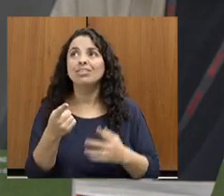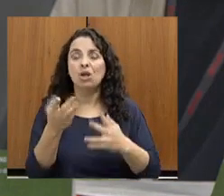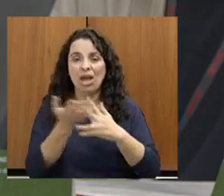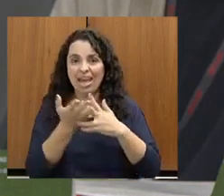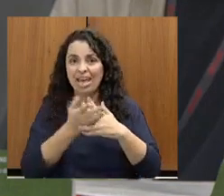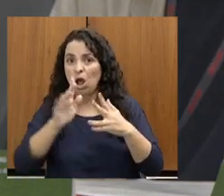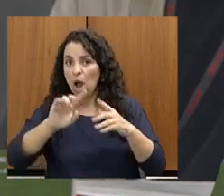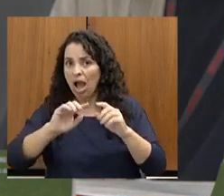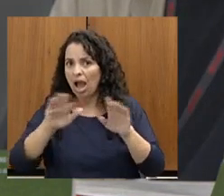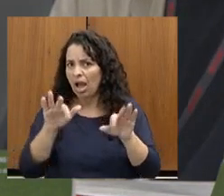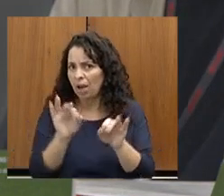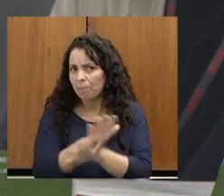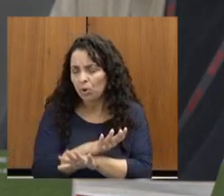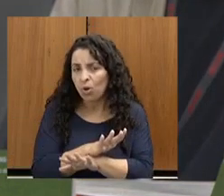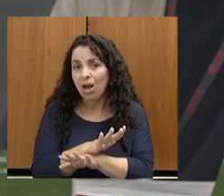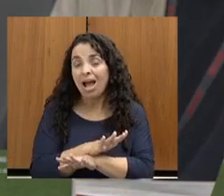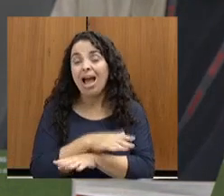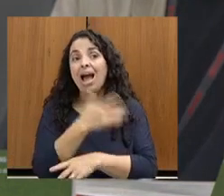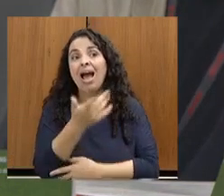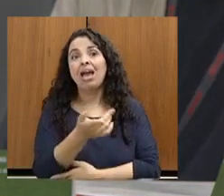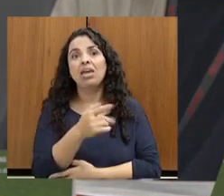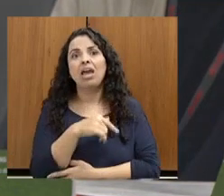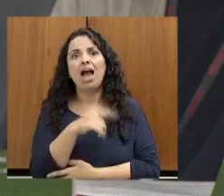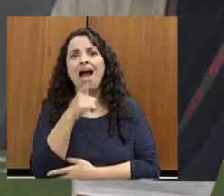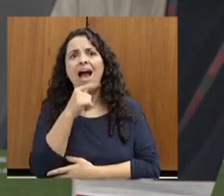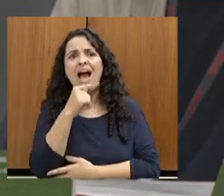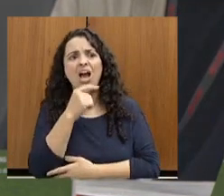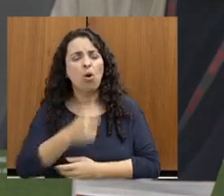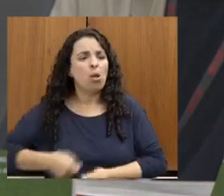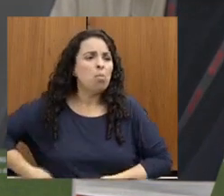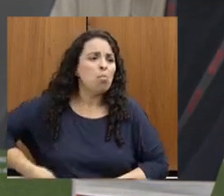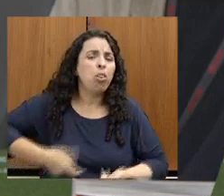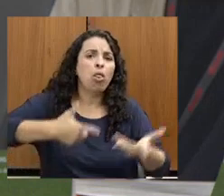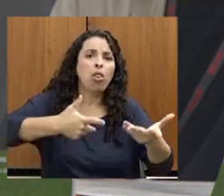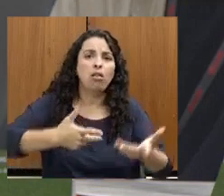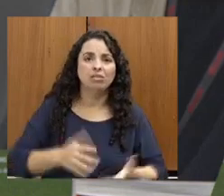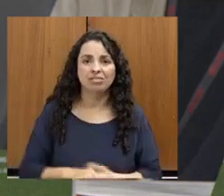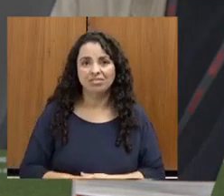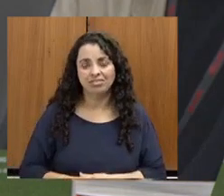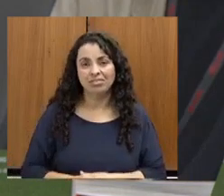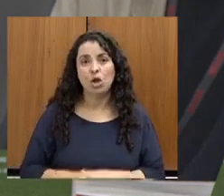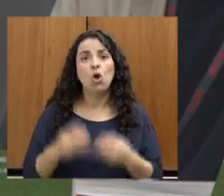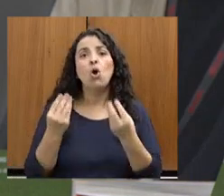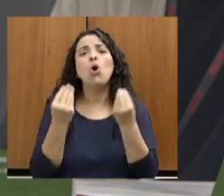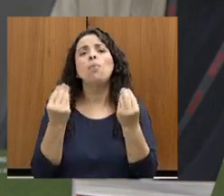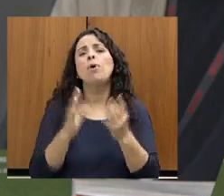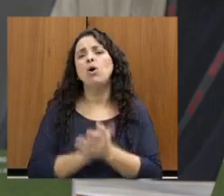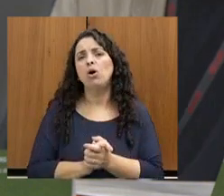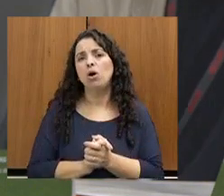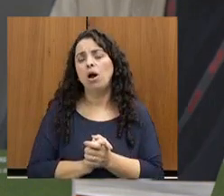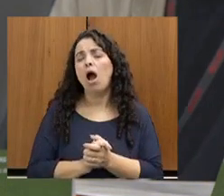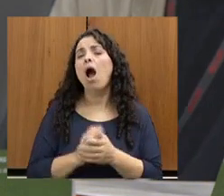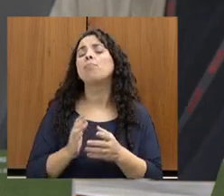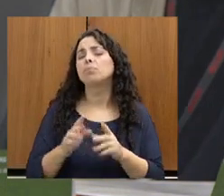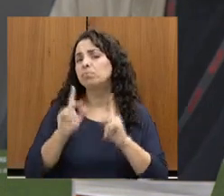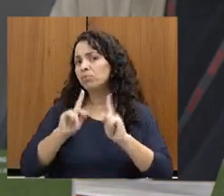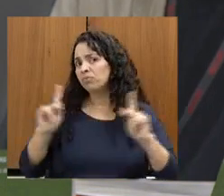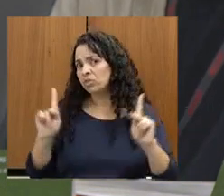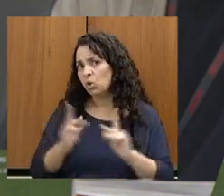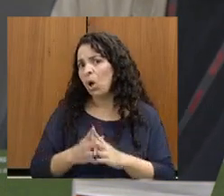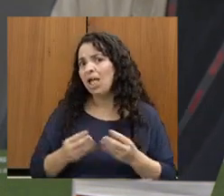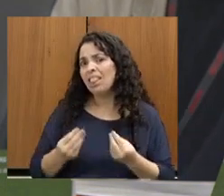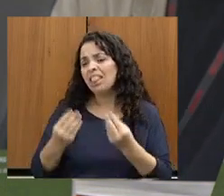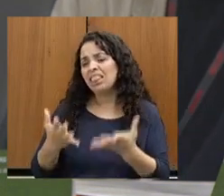larga um aluno com TEIAs dormindo na carteira e não encaminha uma